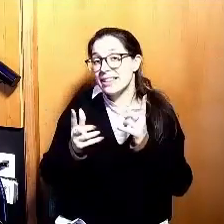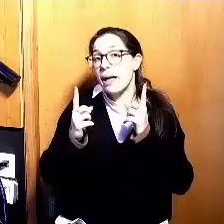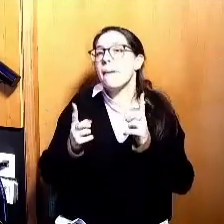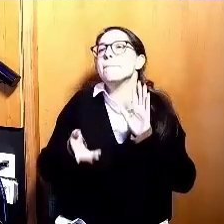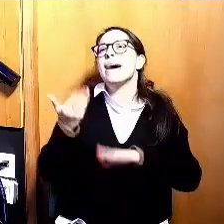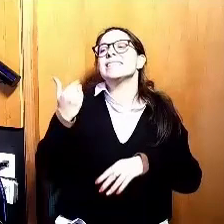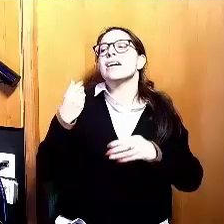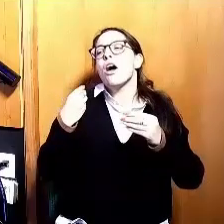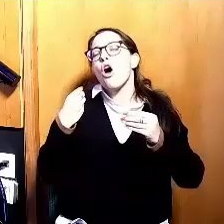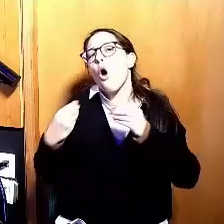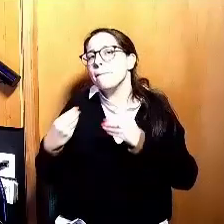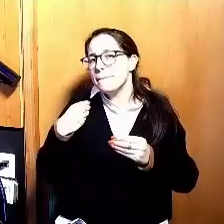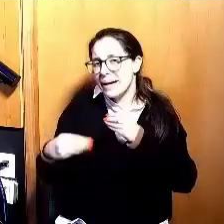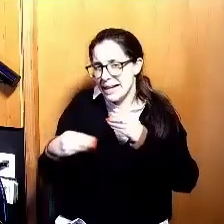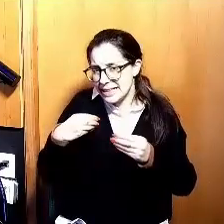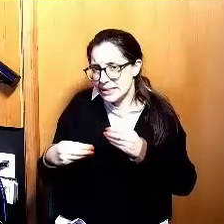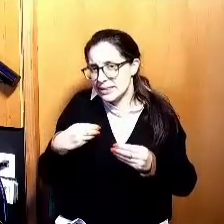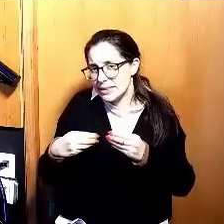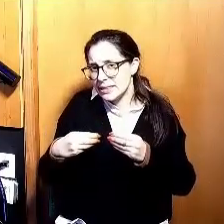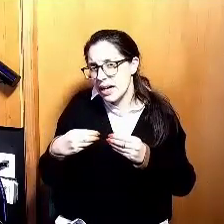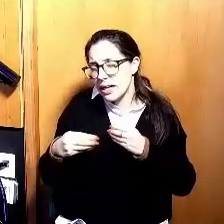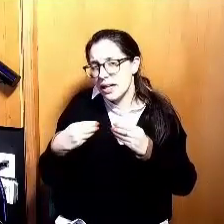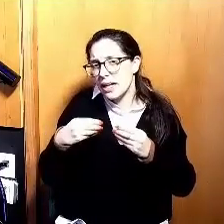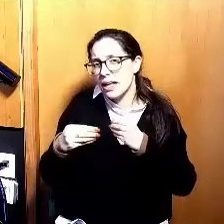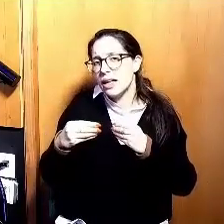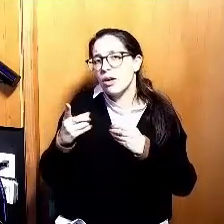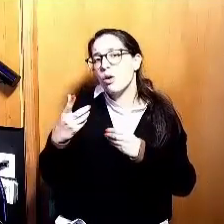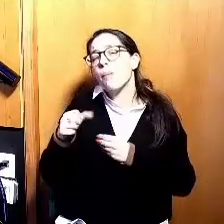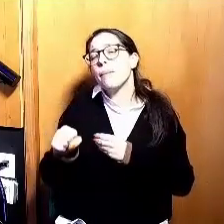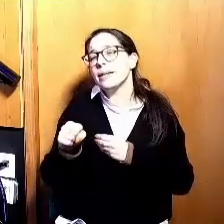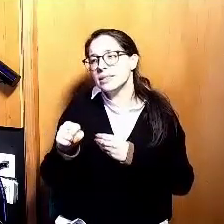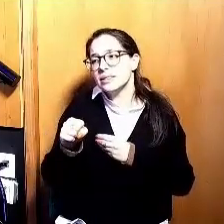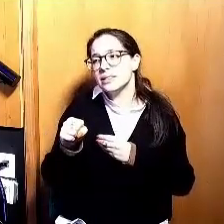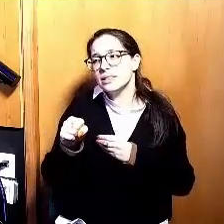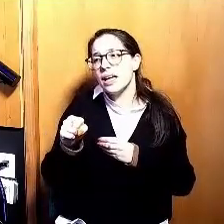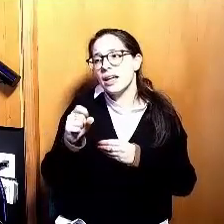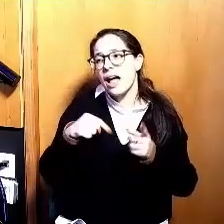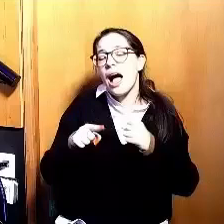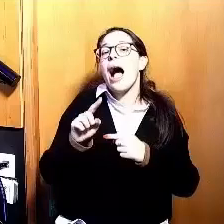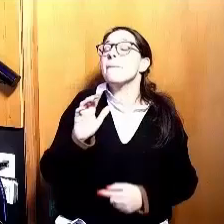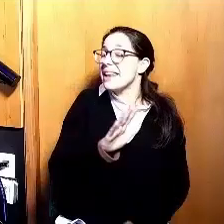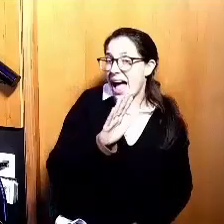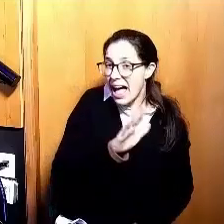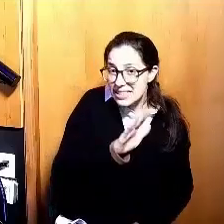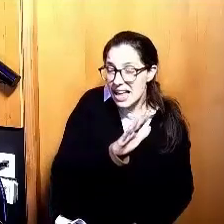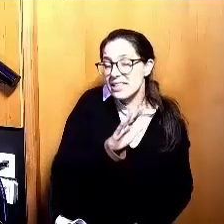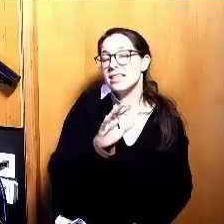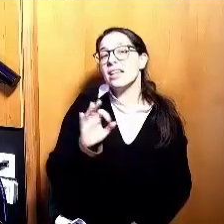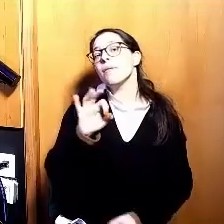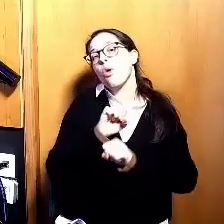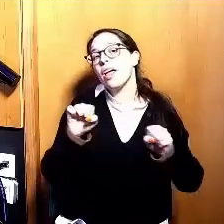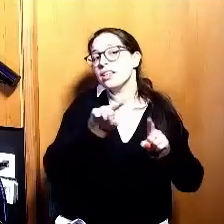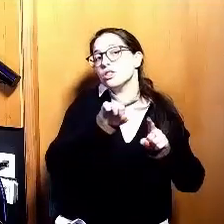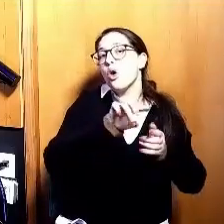complexa e os dados abertos estão com outro tipo de ameaças se a gente não tratar de governança de